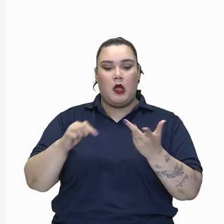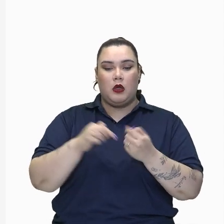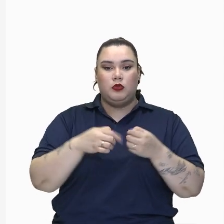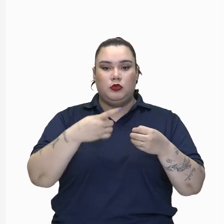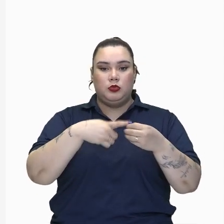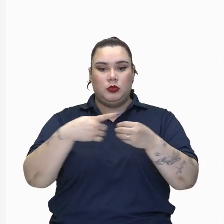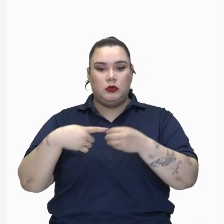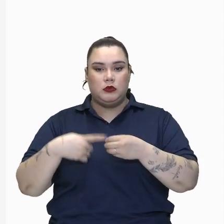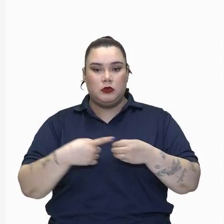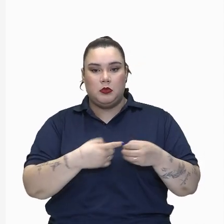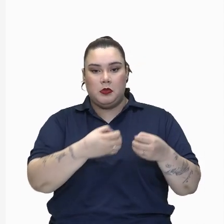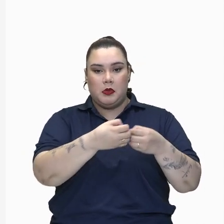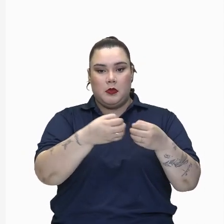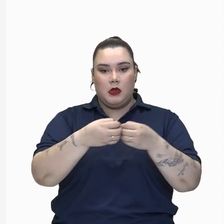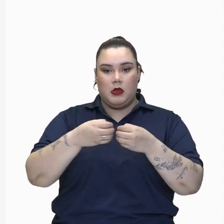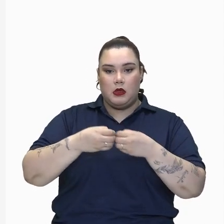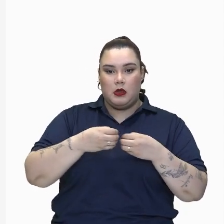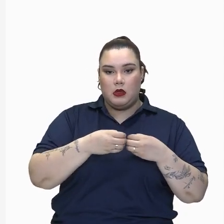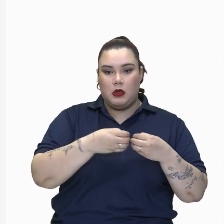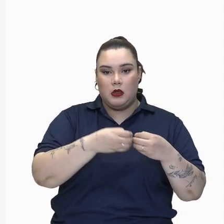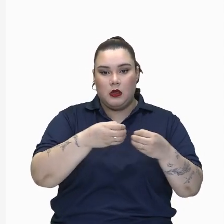vizinhos que estão ali